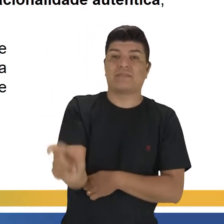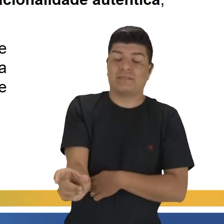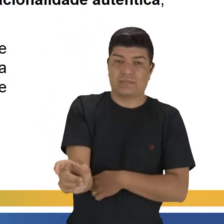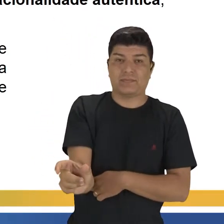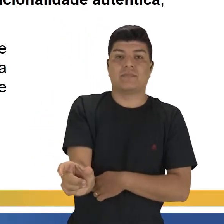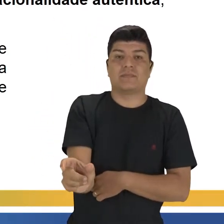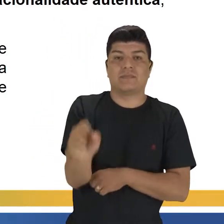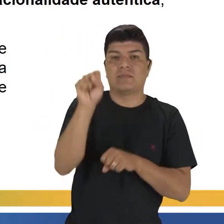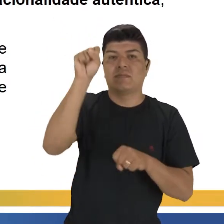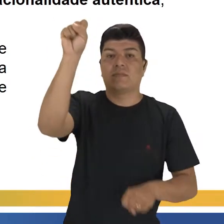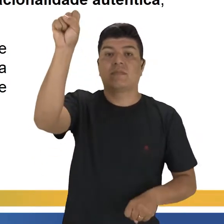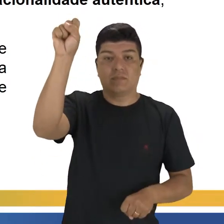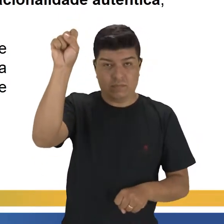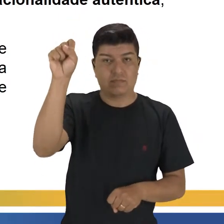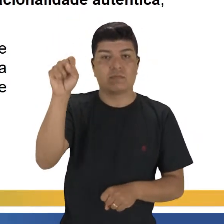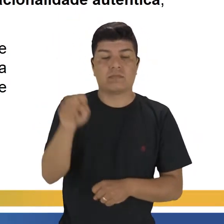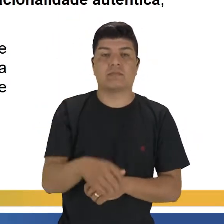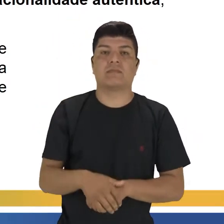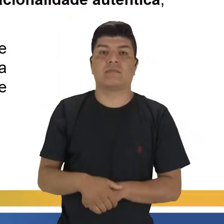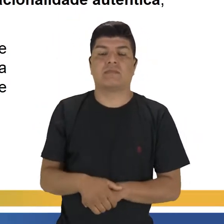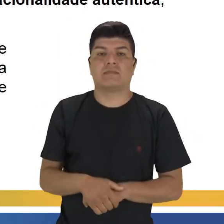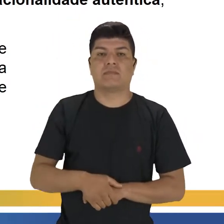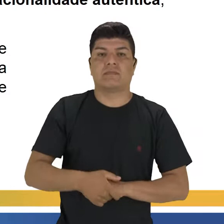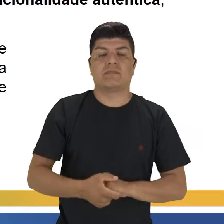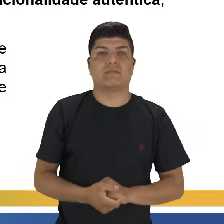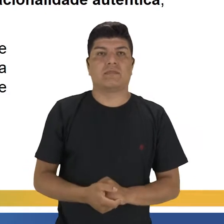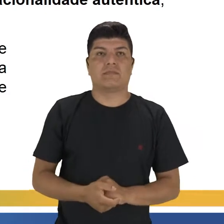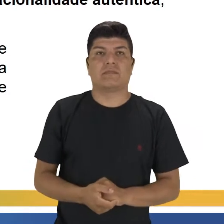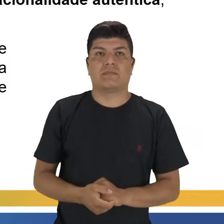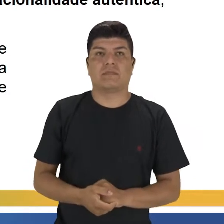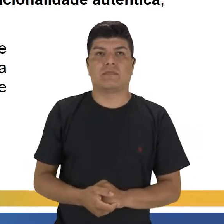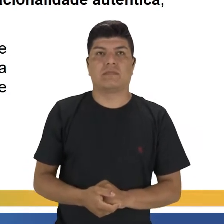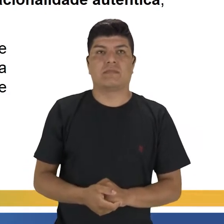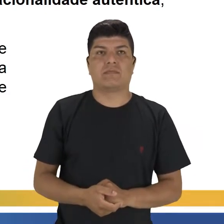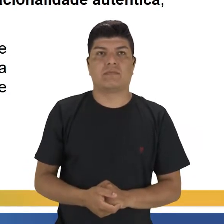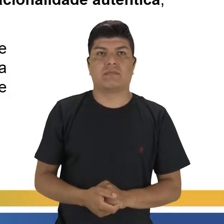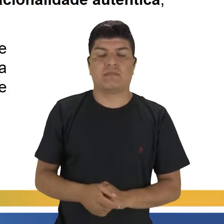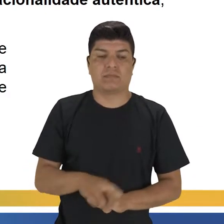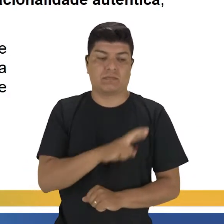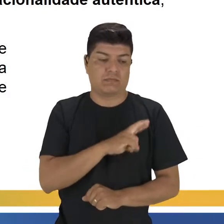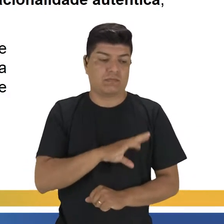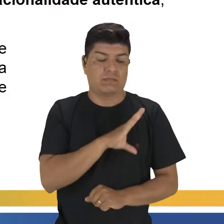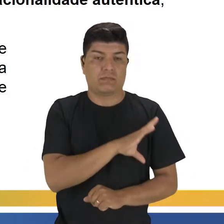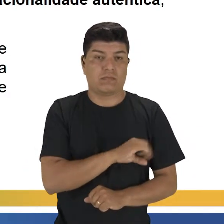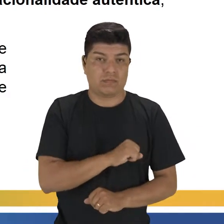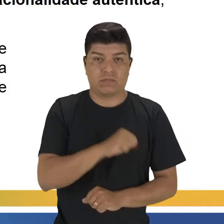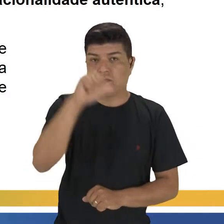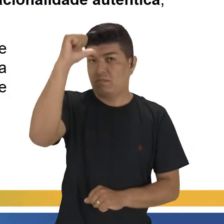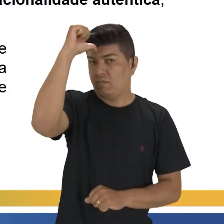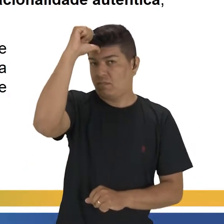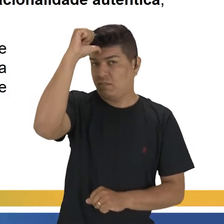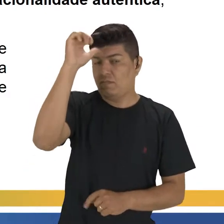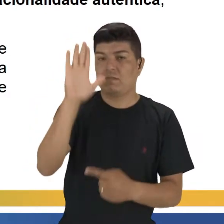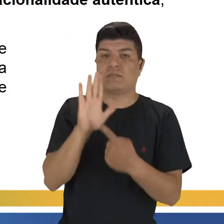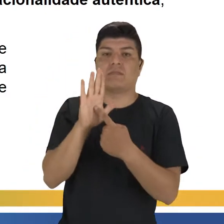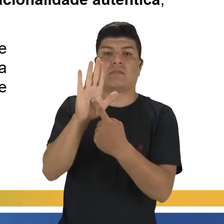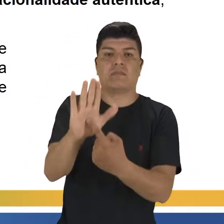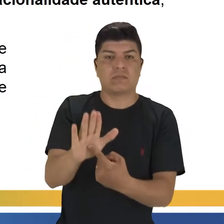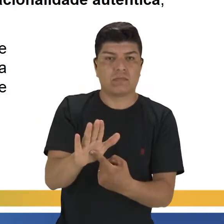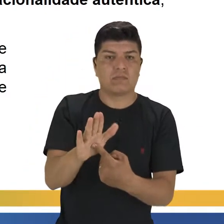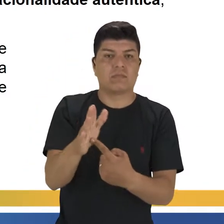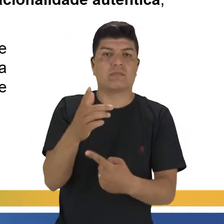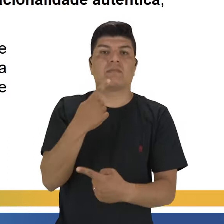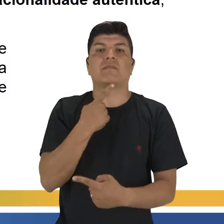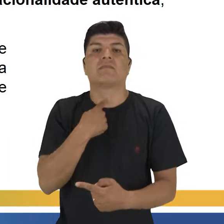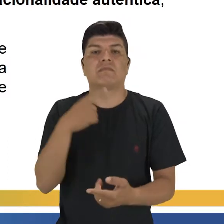que vai ser esse herói dessas narrativas, não é? Então, o romance indianista, ele marca a busca